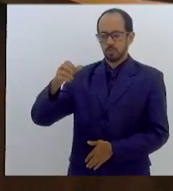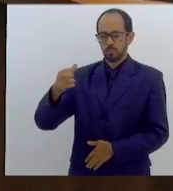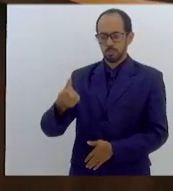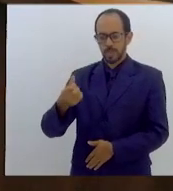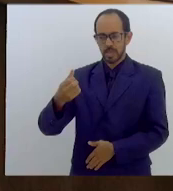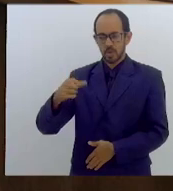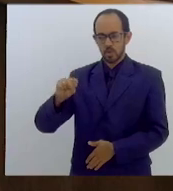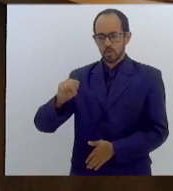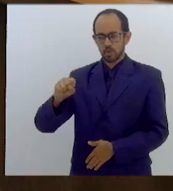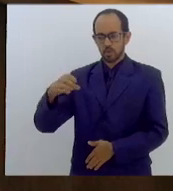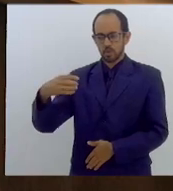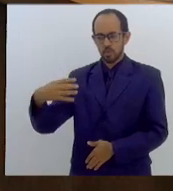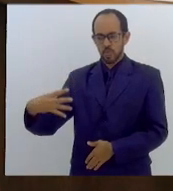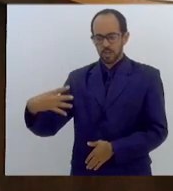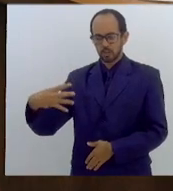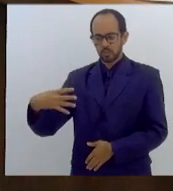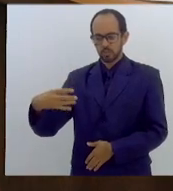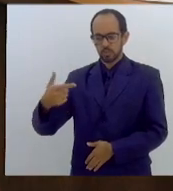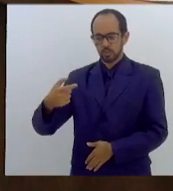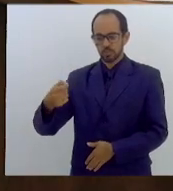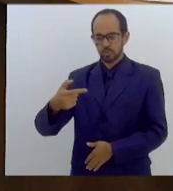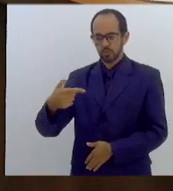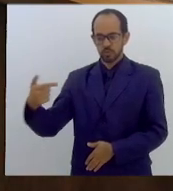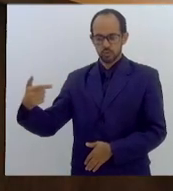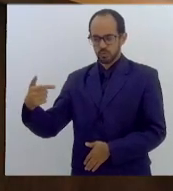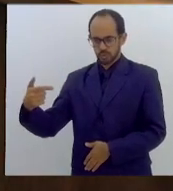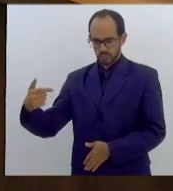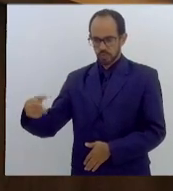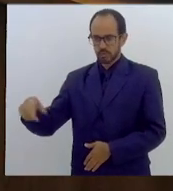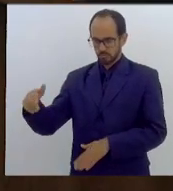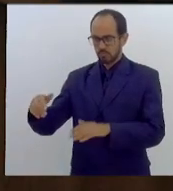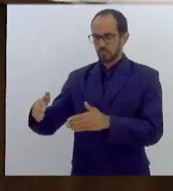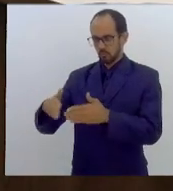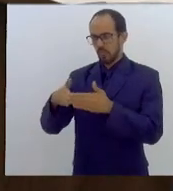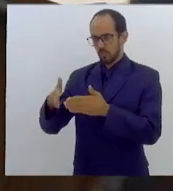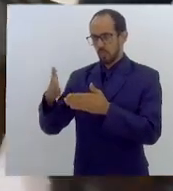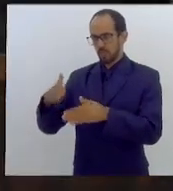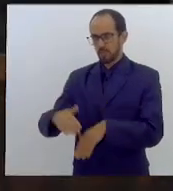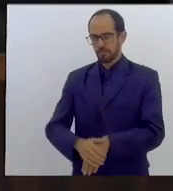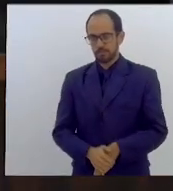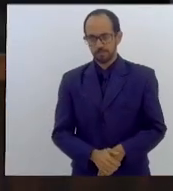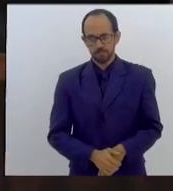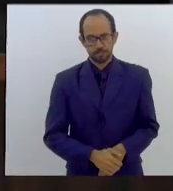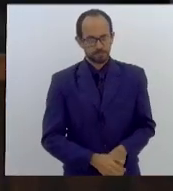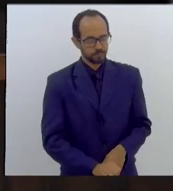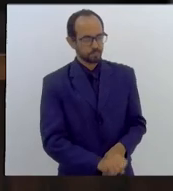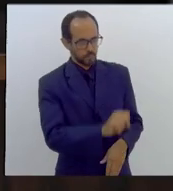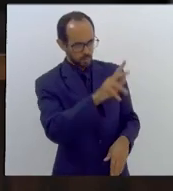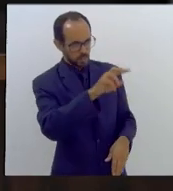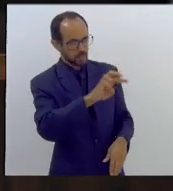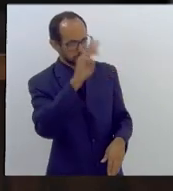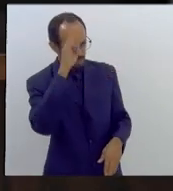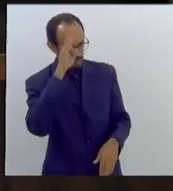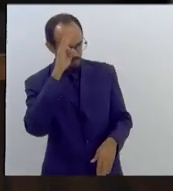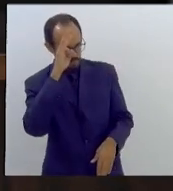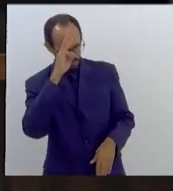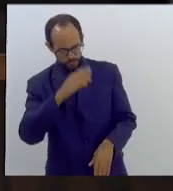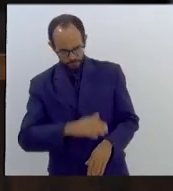5684 de 2022. Ok. Por favor. O pedido vem à pauta na próxima terça-feira.